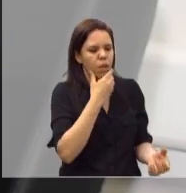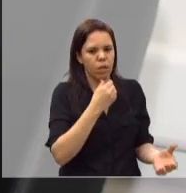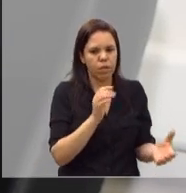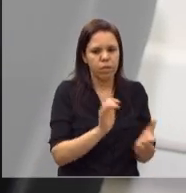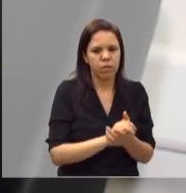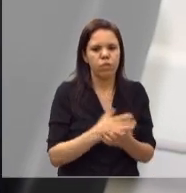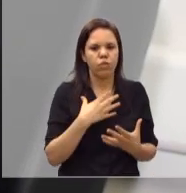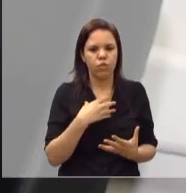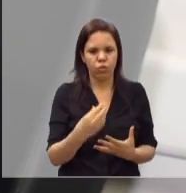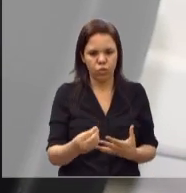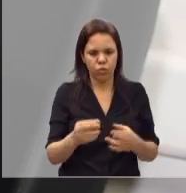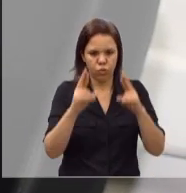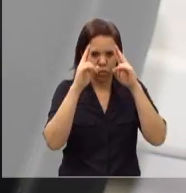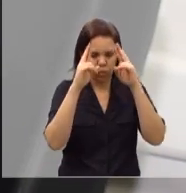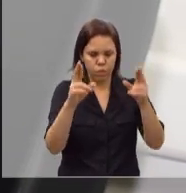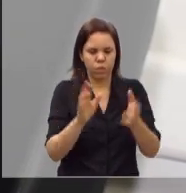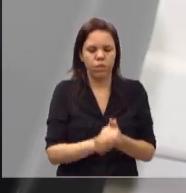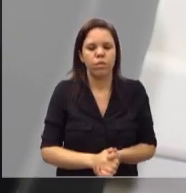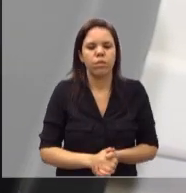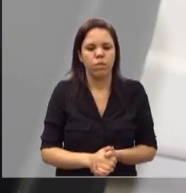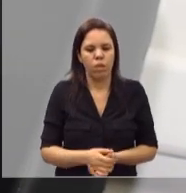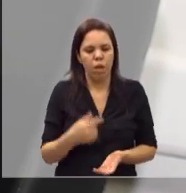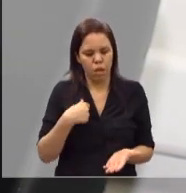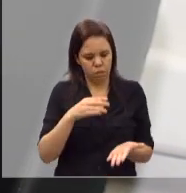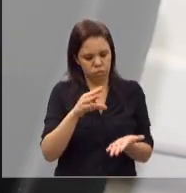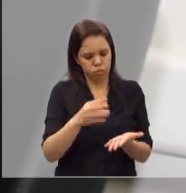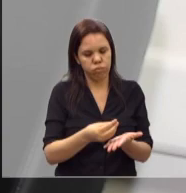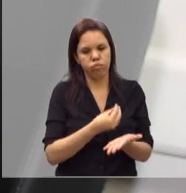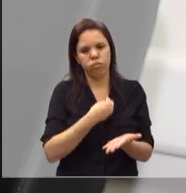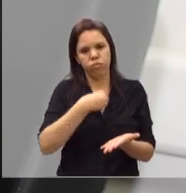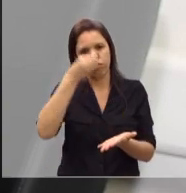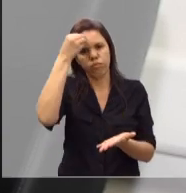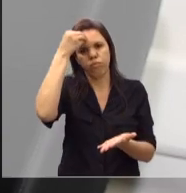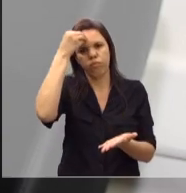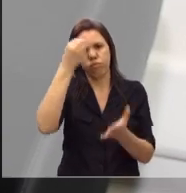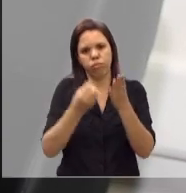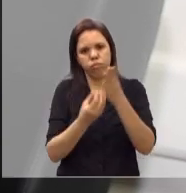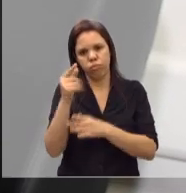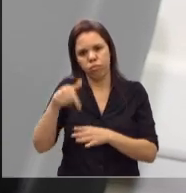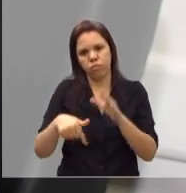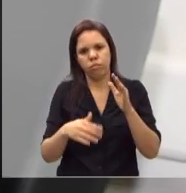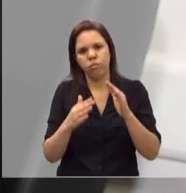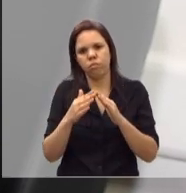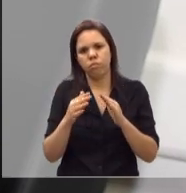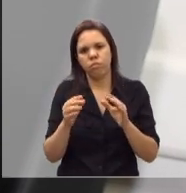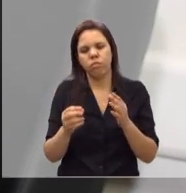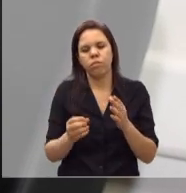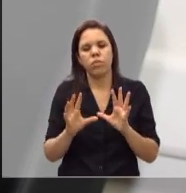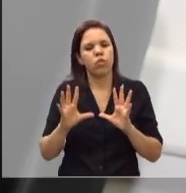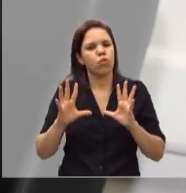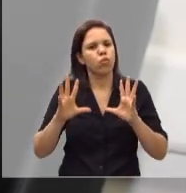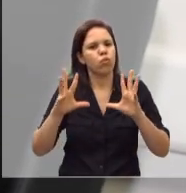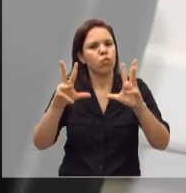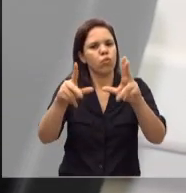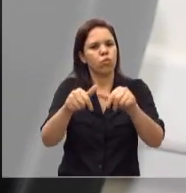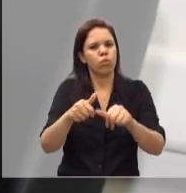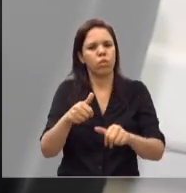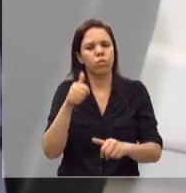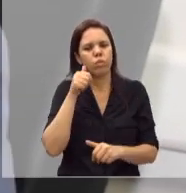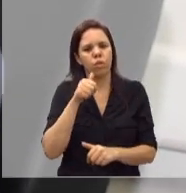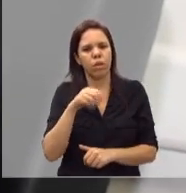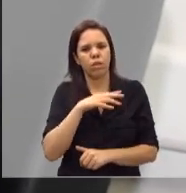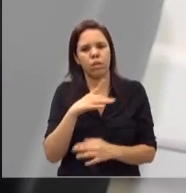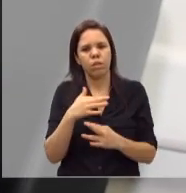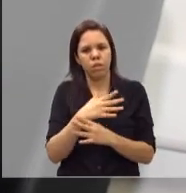seus filhos, porque ela é honrada. Então eu peguei essa palavra e criei nessa casa aqui para dar para todas as mulheres da